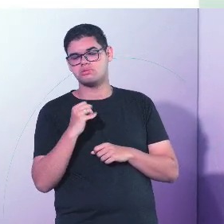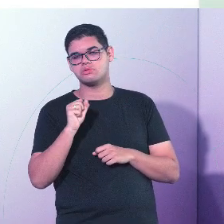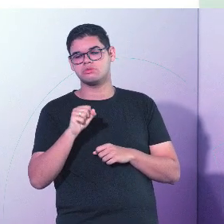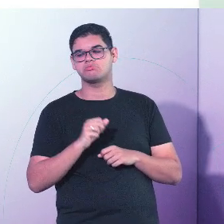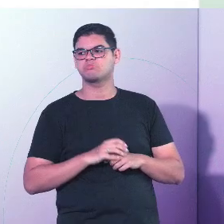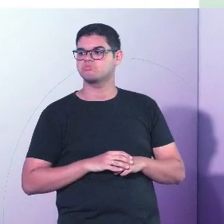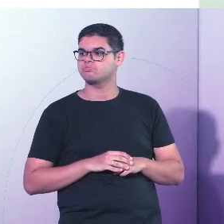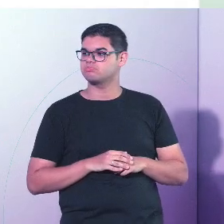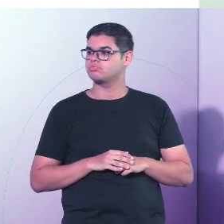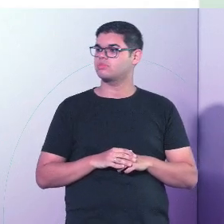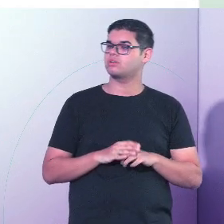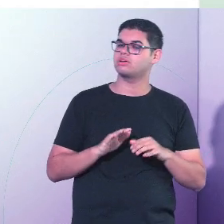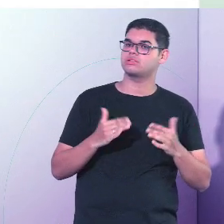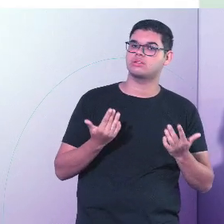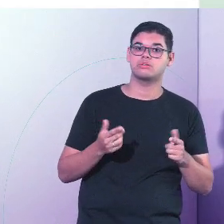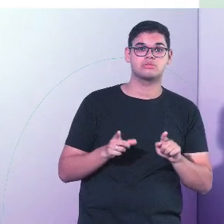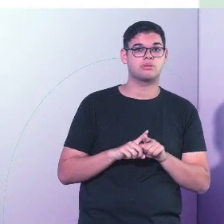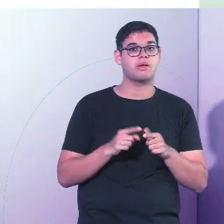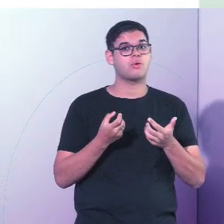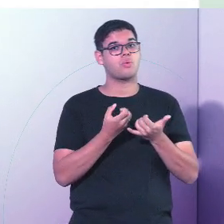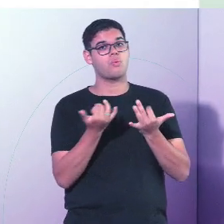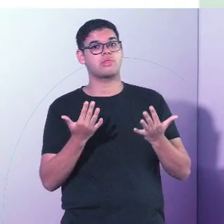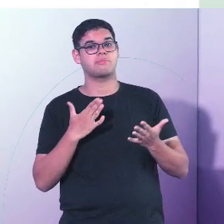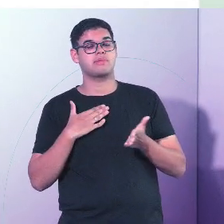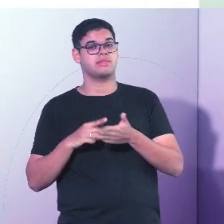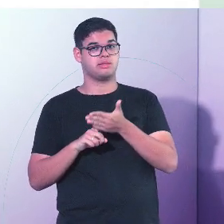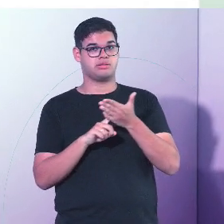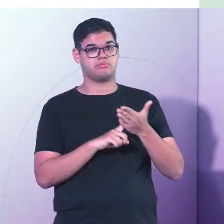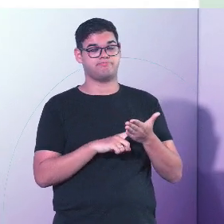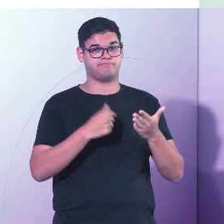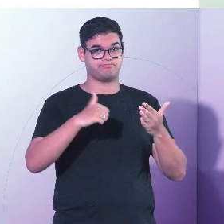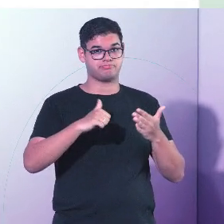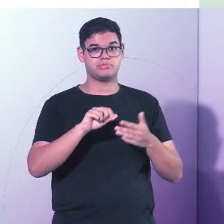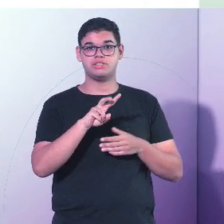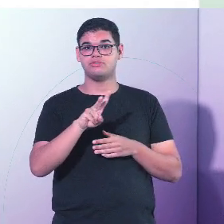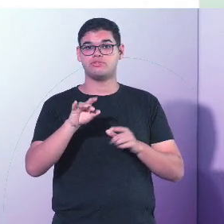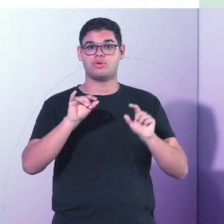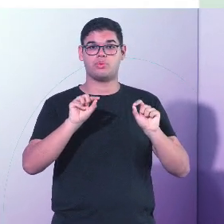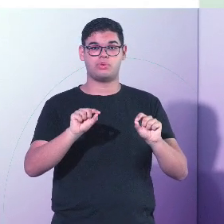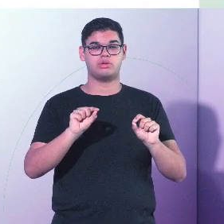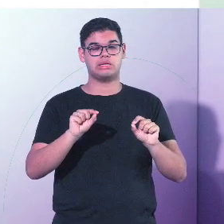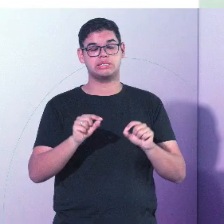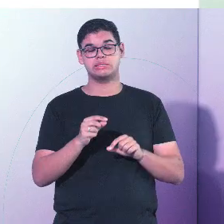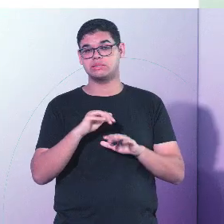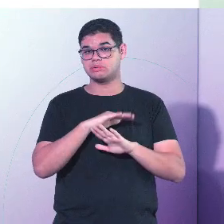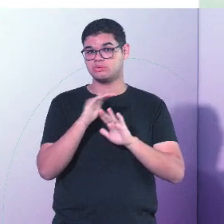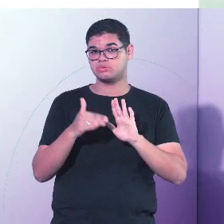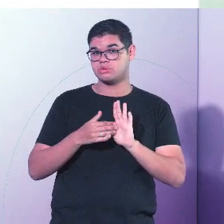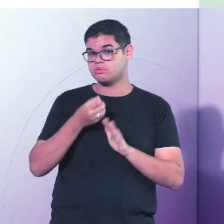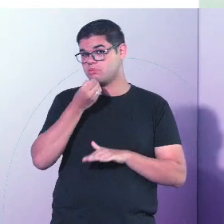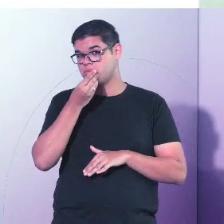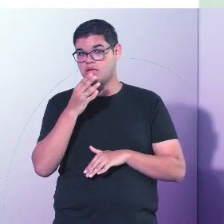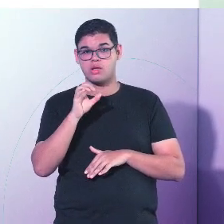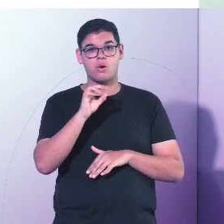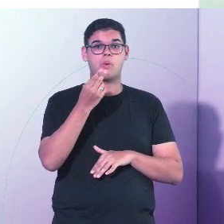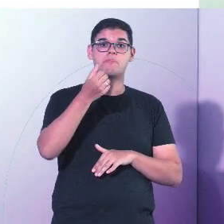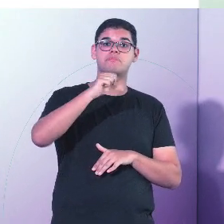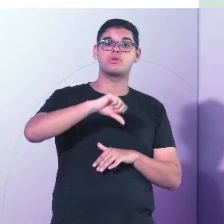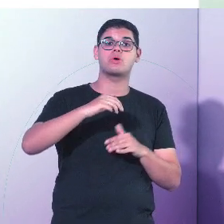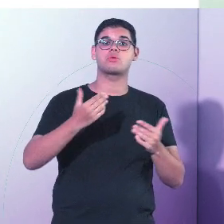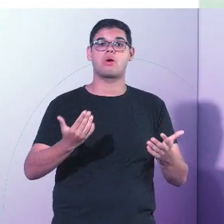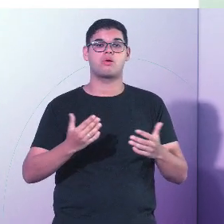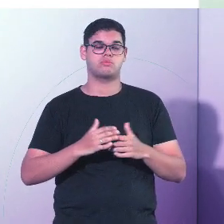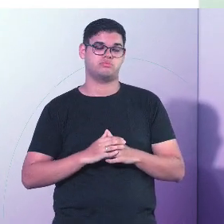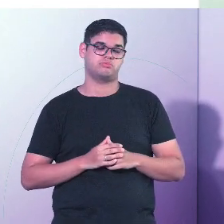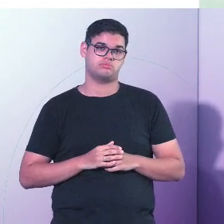seja, quanto que a minha tecnologia, essa que eu estou avaliando, vai ser melhor ou pior do que o comparador que eu usei. E aí